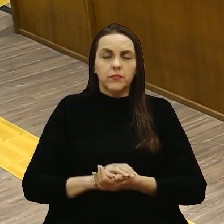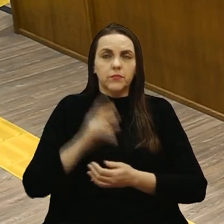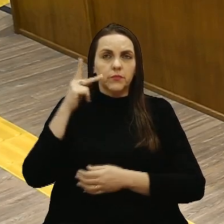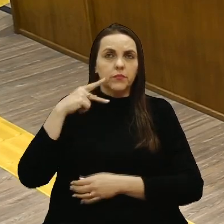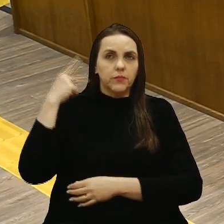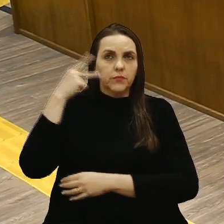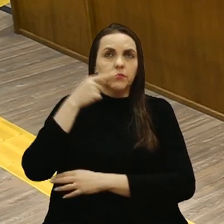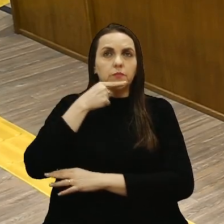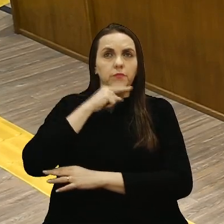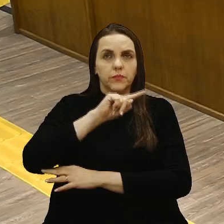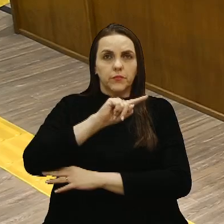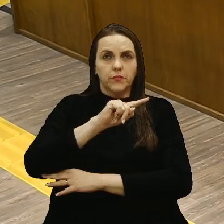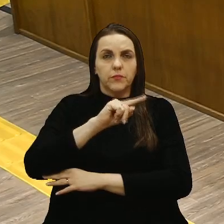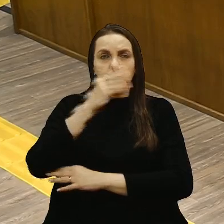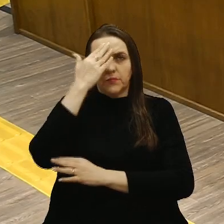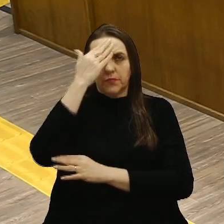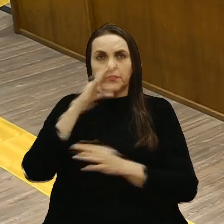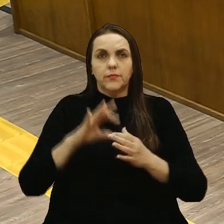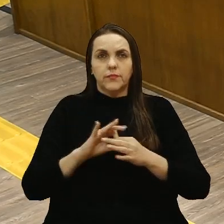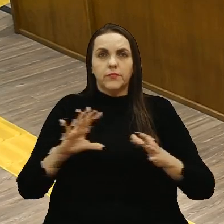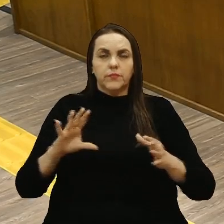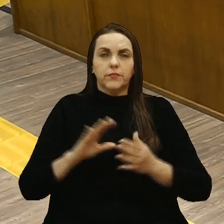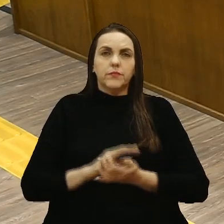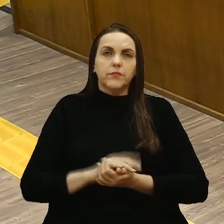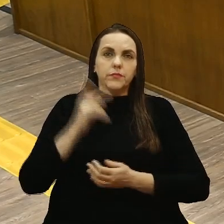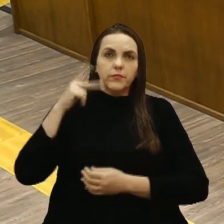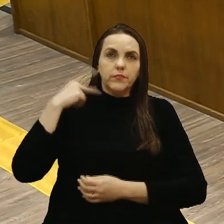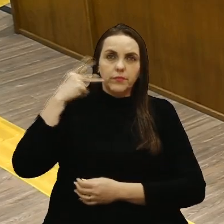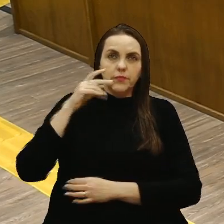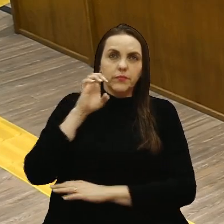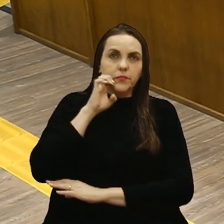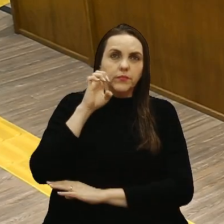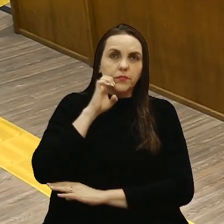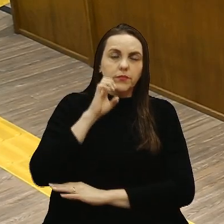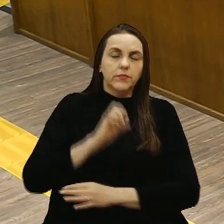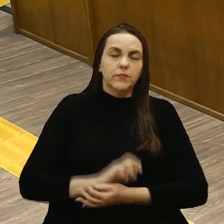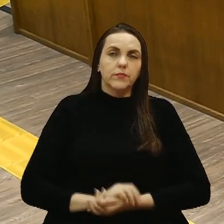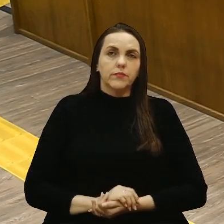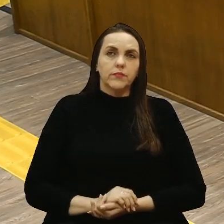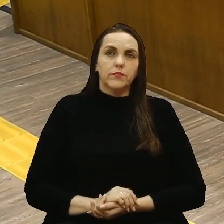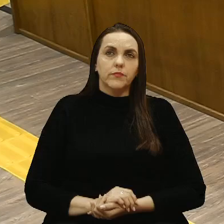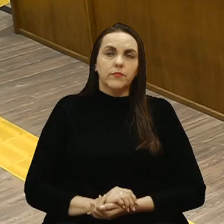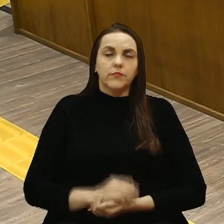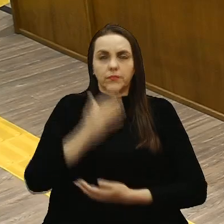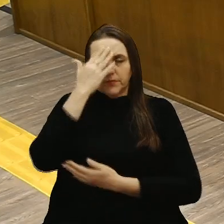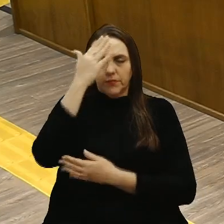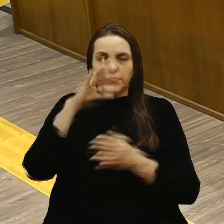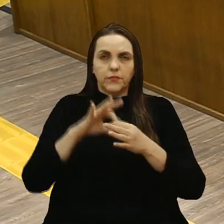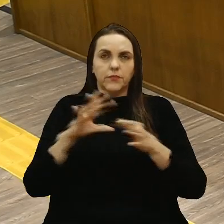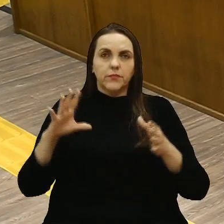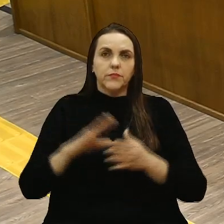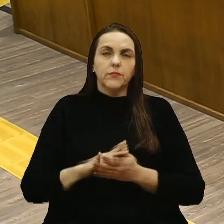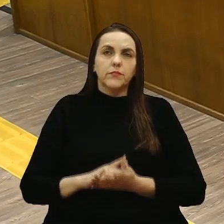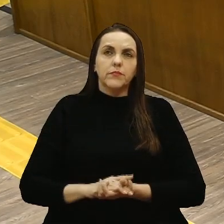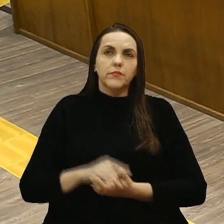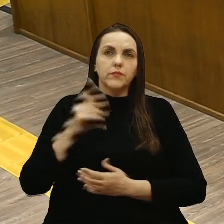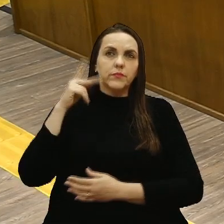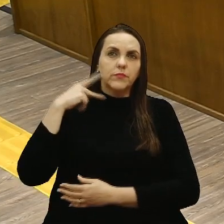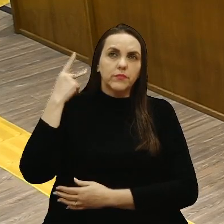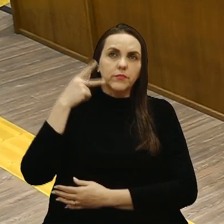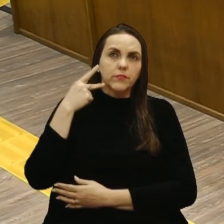vereador Caleb Garbim, agradece e abre mão, vereadora Estela Balardim, agradece e abre mão,